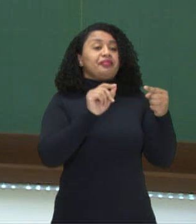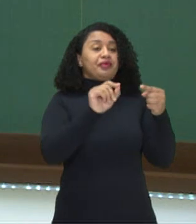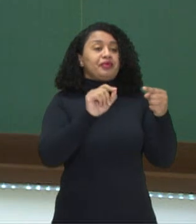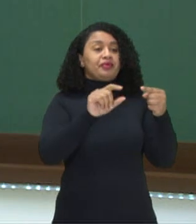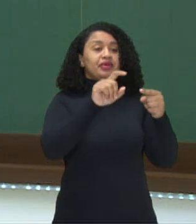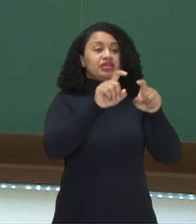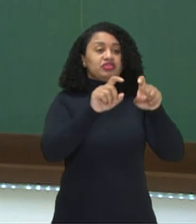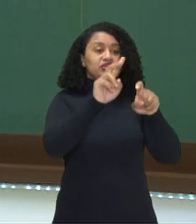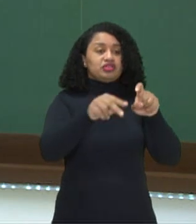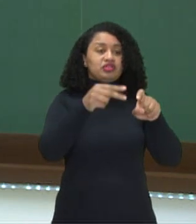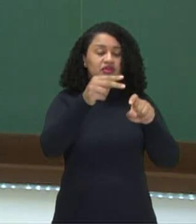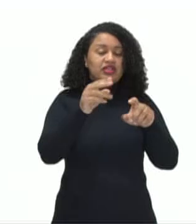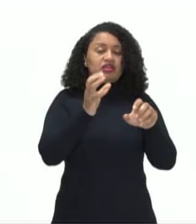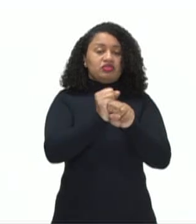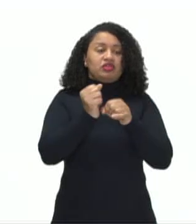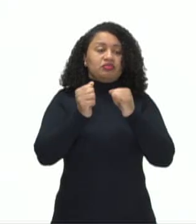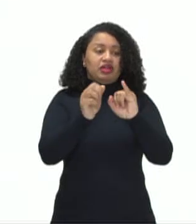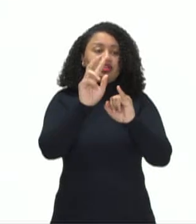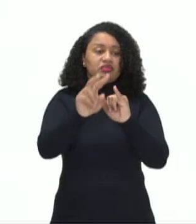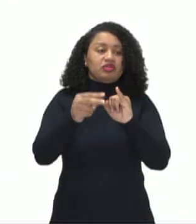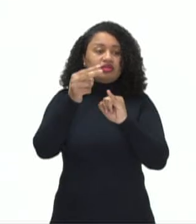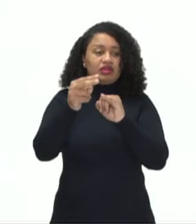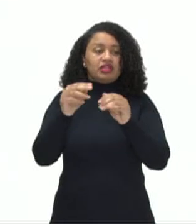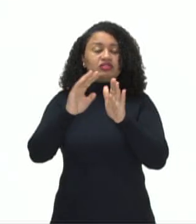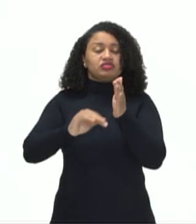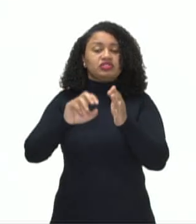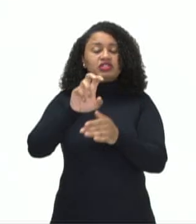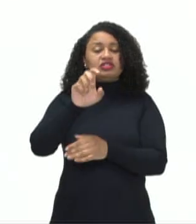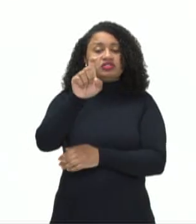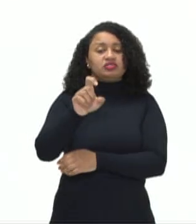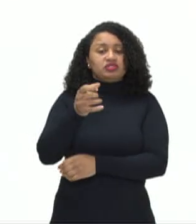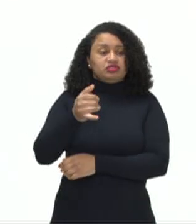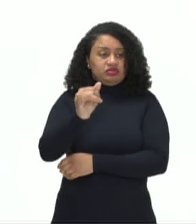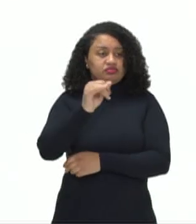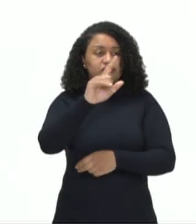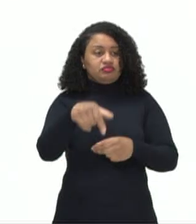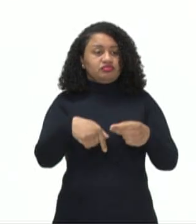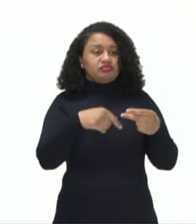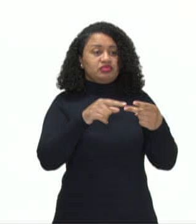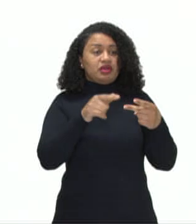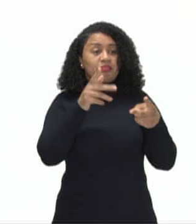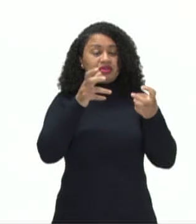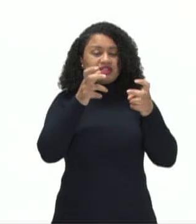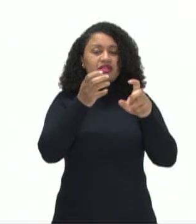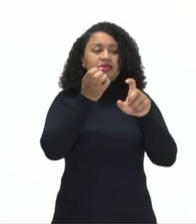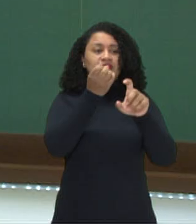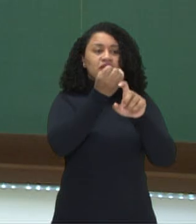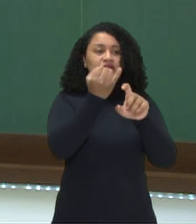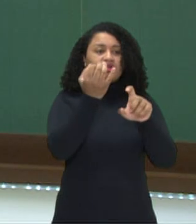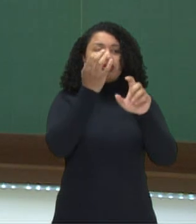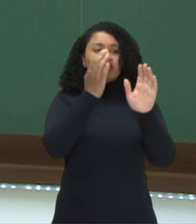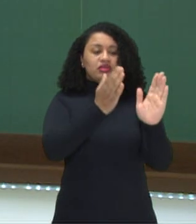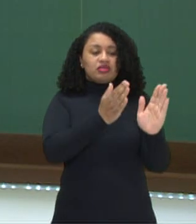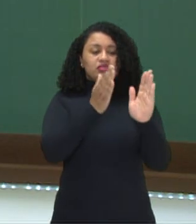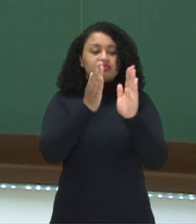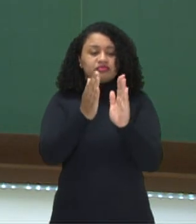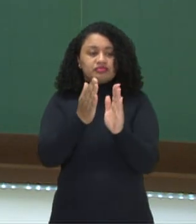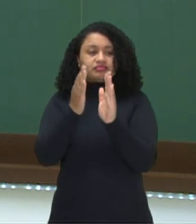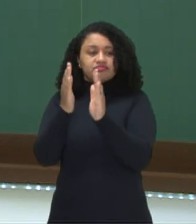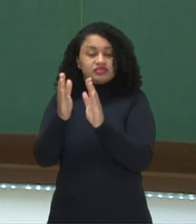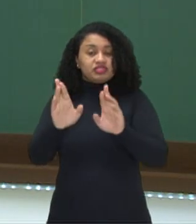ao quadrado mais y ao quadrado menos 5xy. Tá vendo como são partes